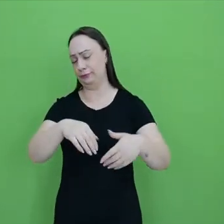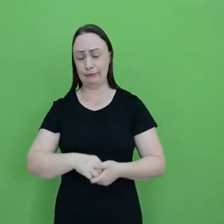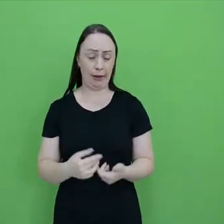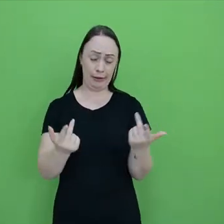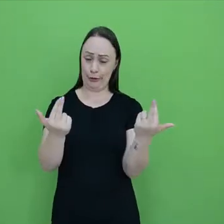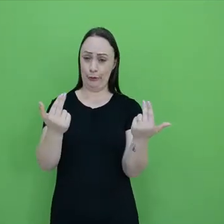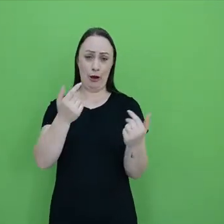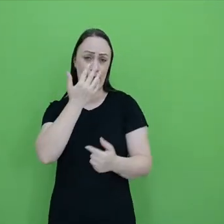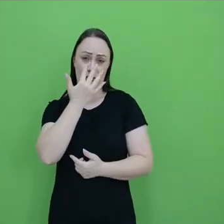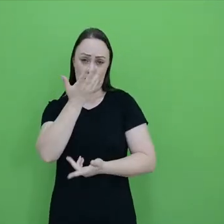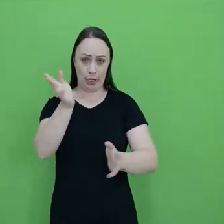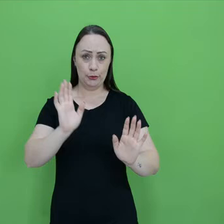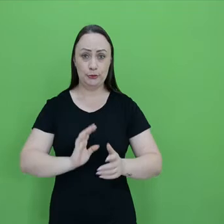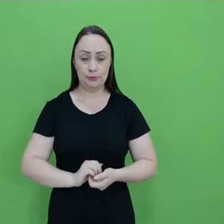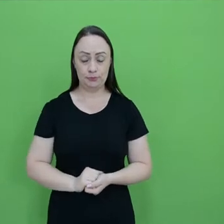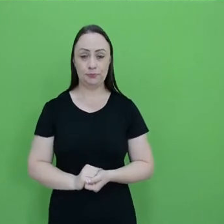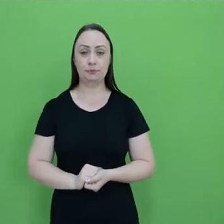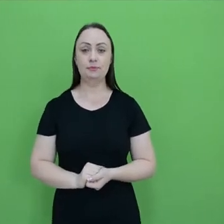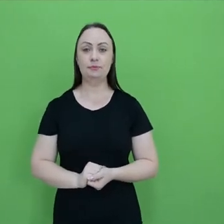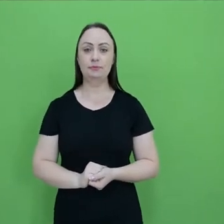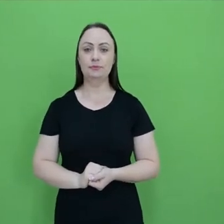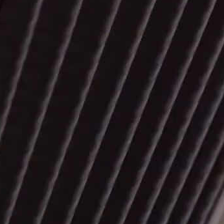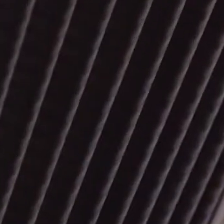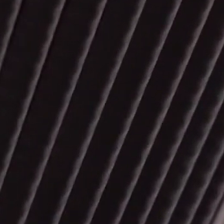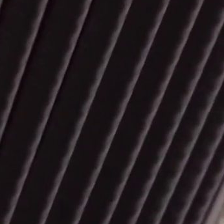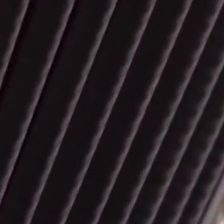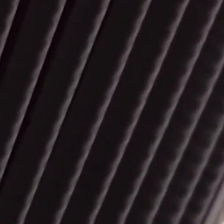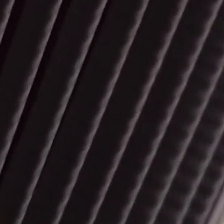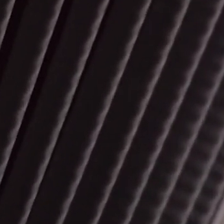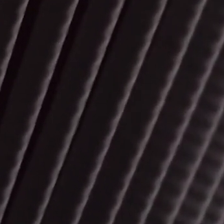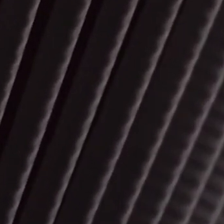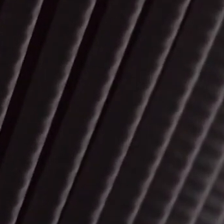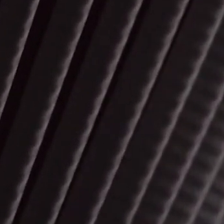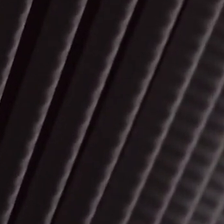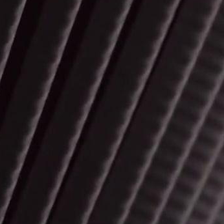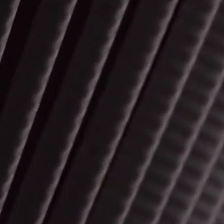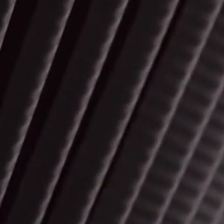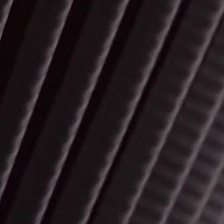horrível quanto fevereiro. Mãos de Roger tocam um acordeão.